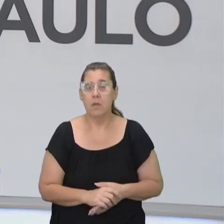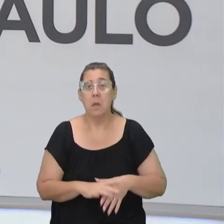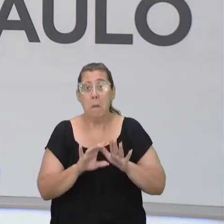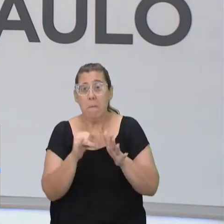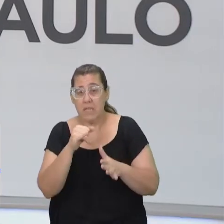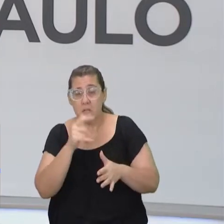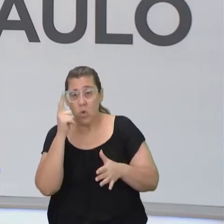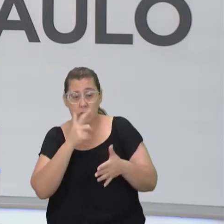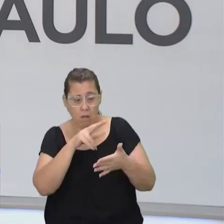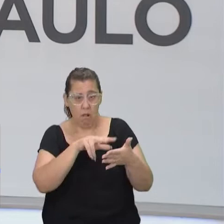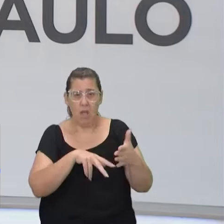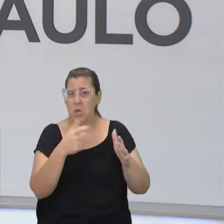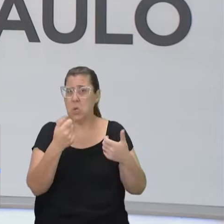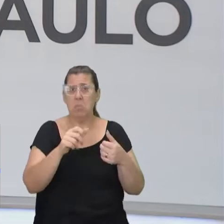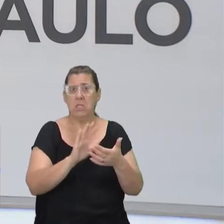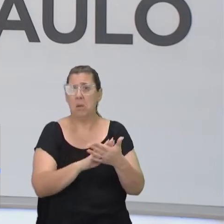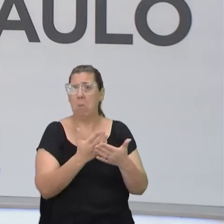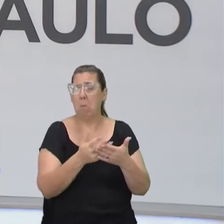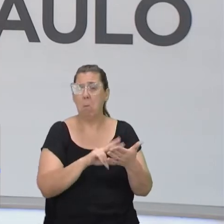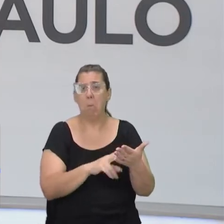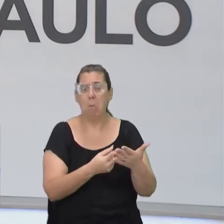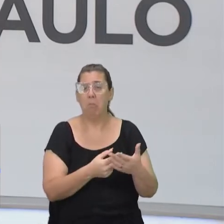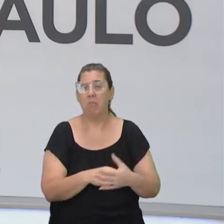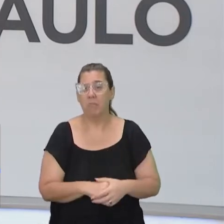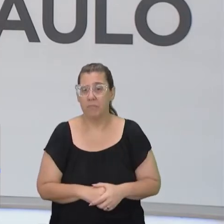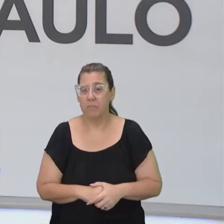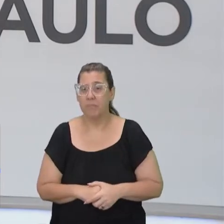consegue ler. E inclusive